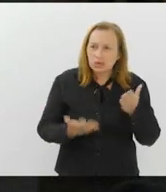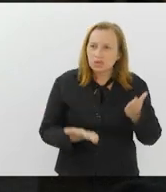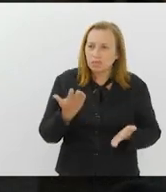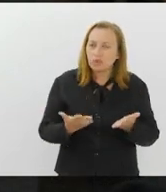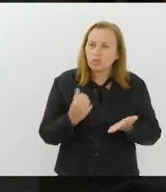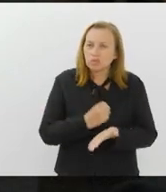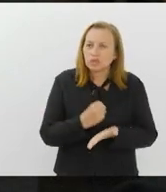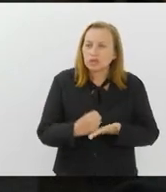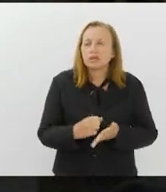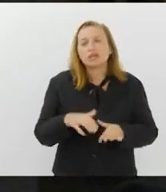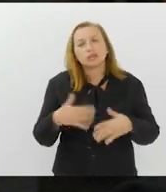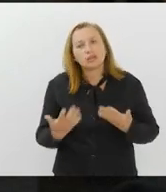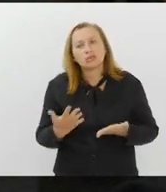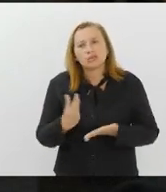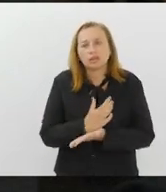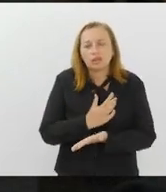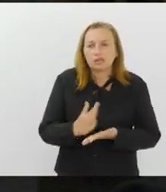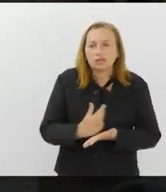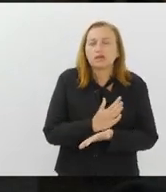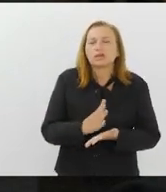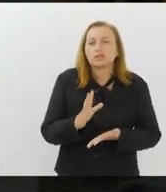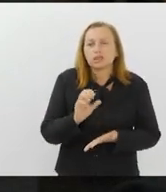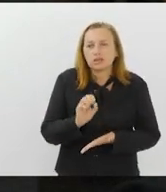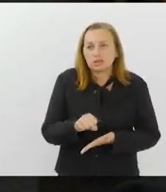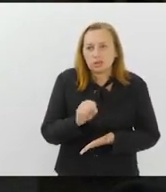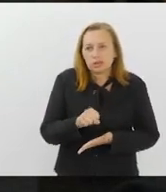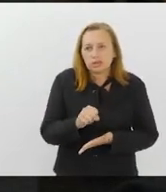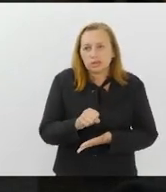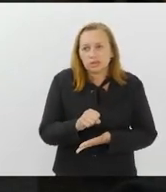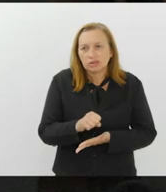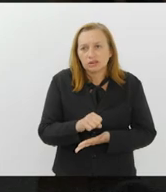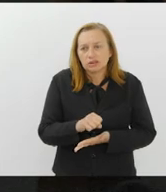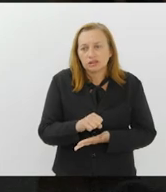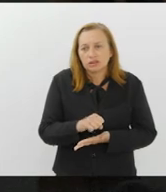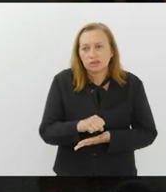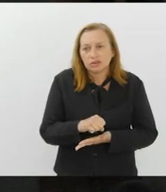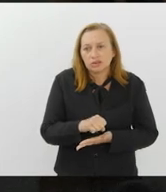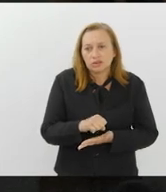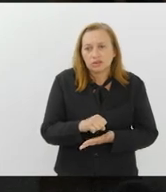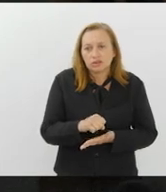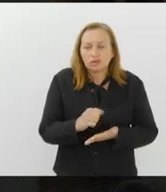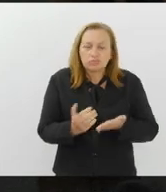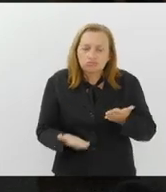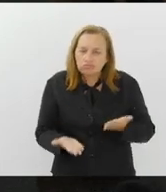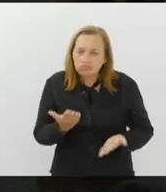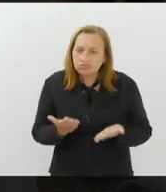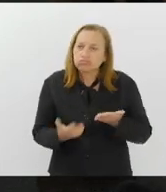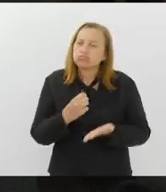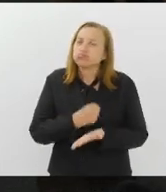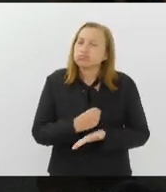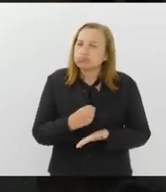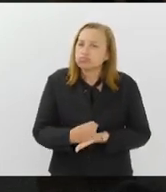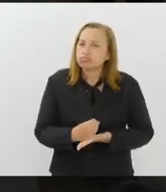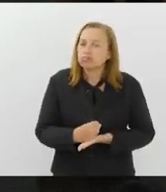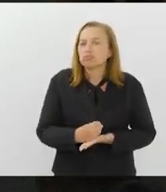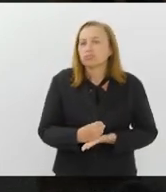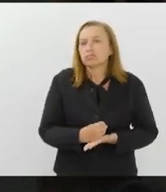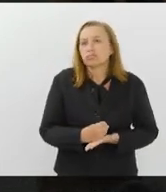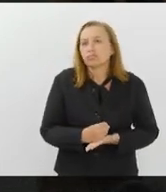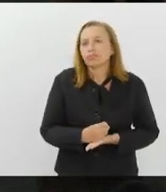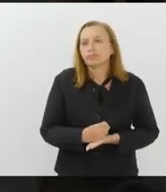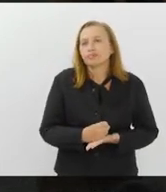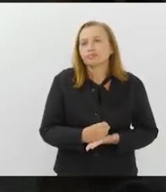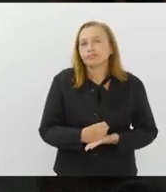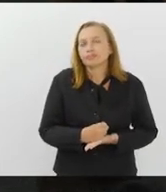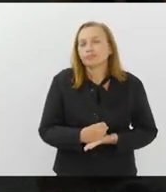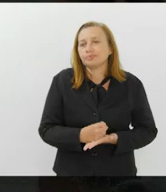Então, muitas das vezes, sim, esse critério de desequilíbrio contratual, ele levará